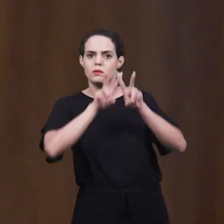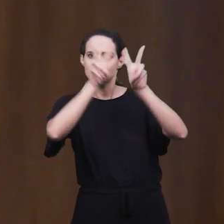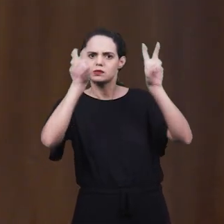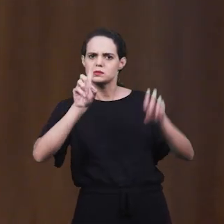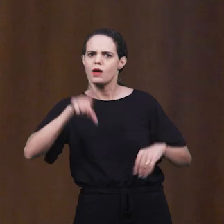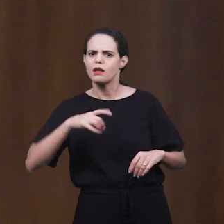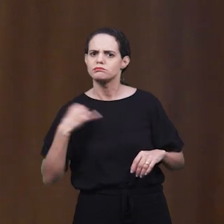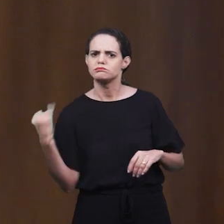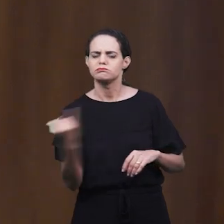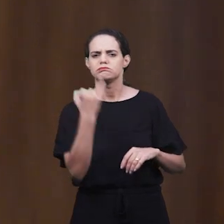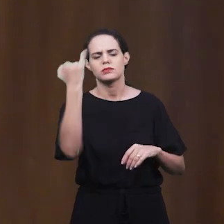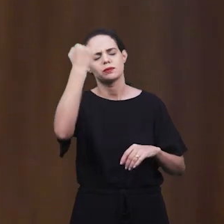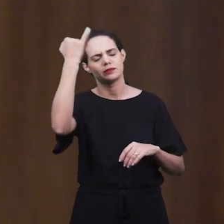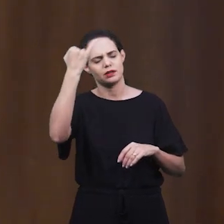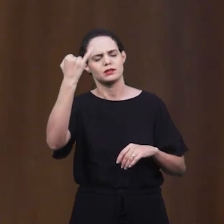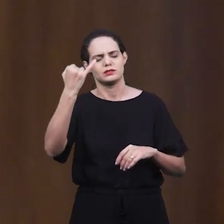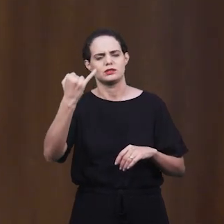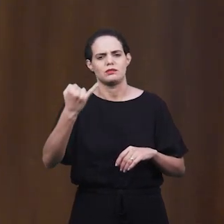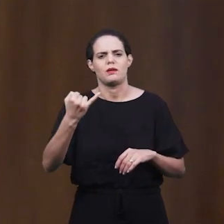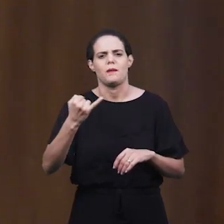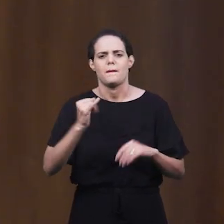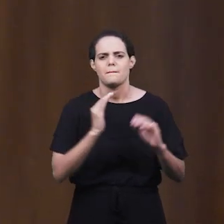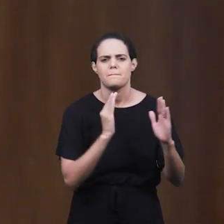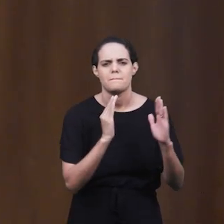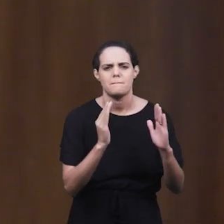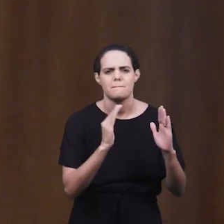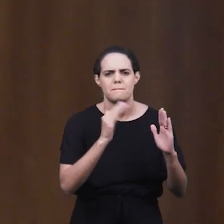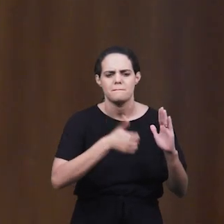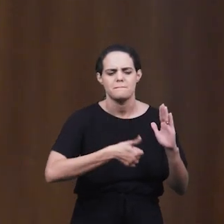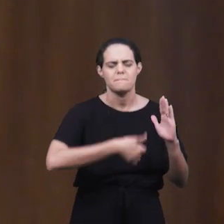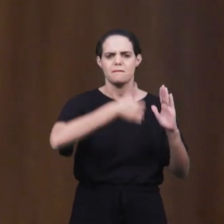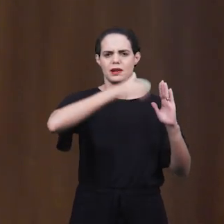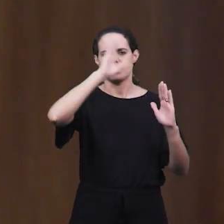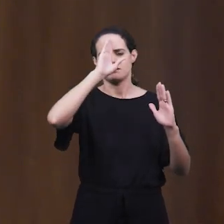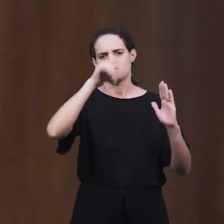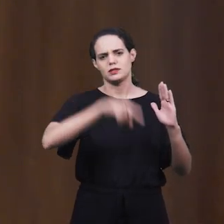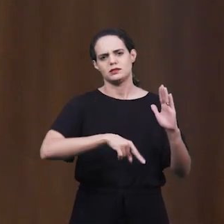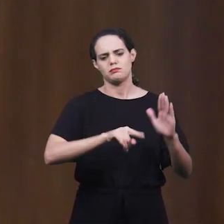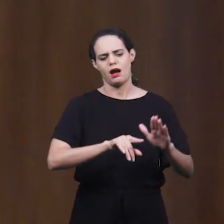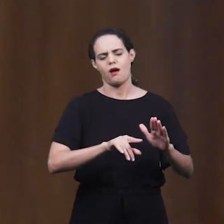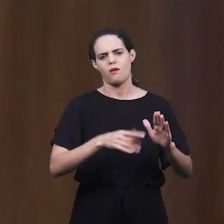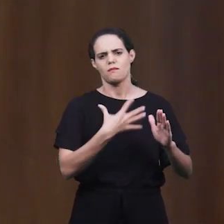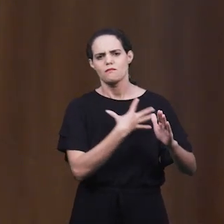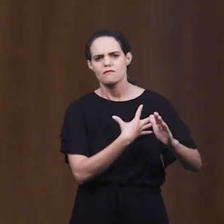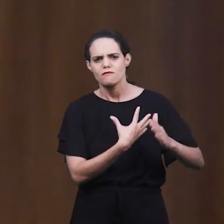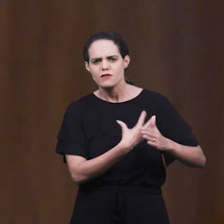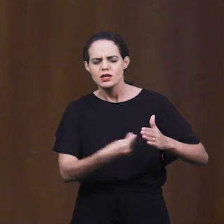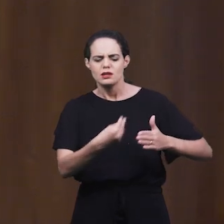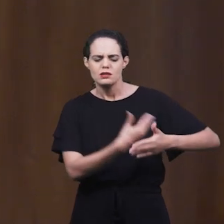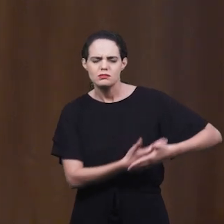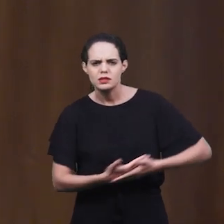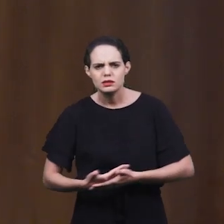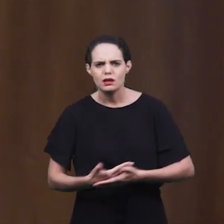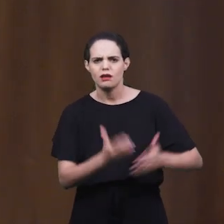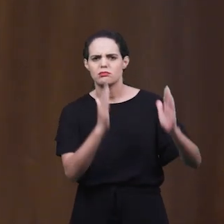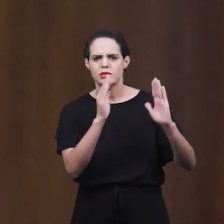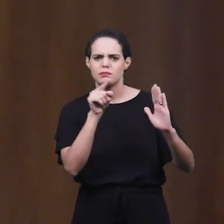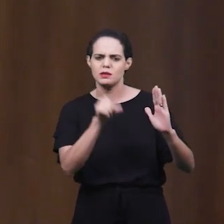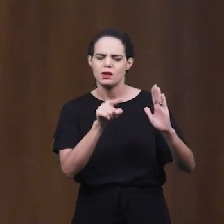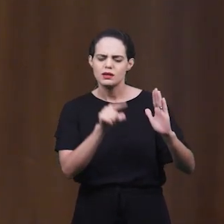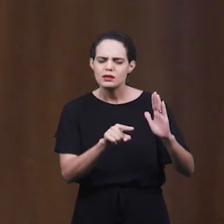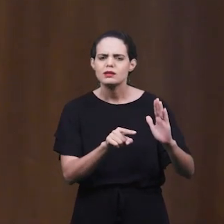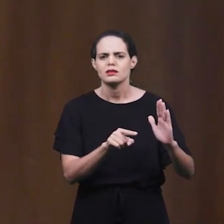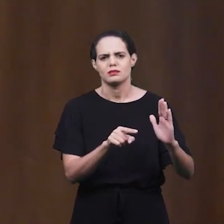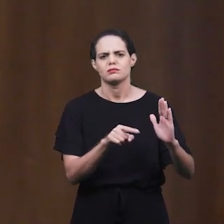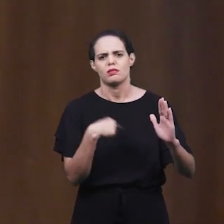nós falamos da primeira infância. E nós, como os pais, precisamos saber sobre esse tema para aplicarmos